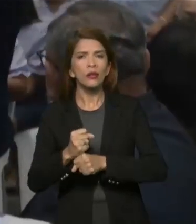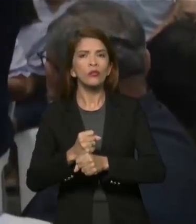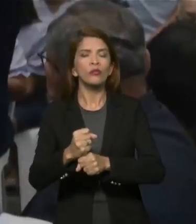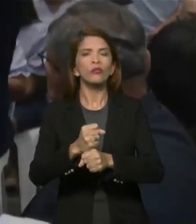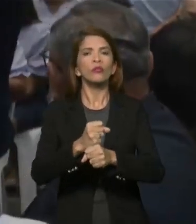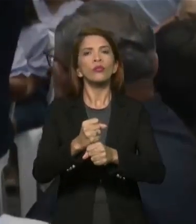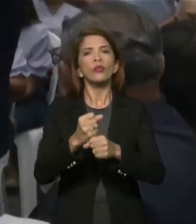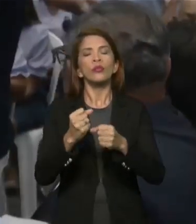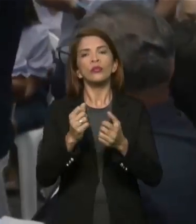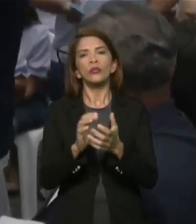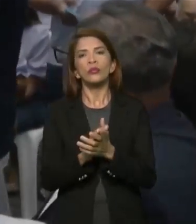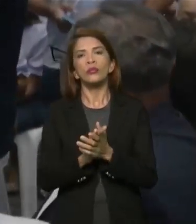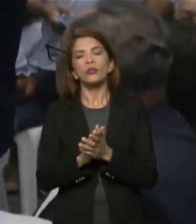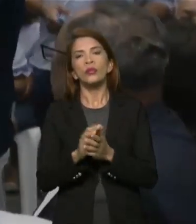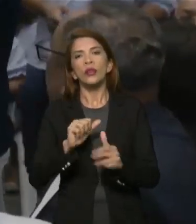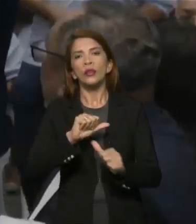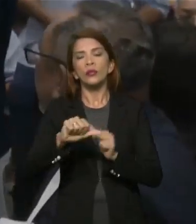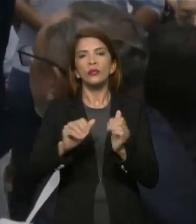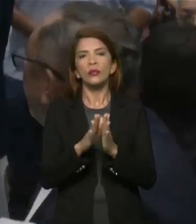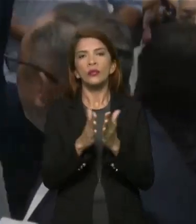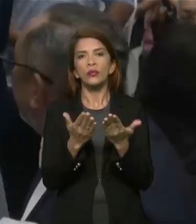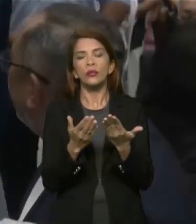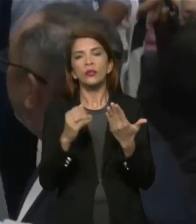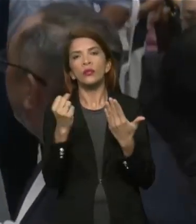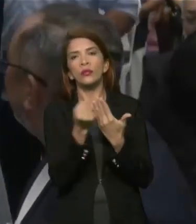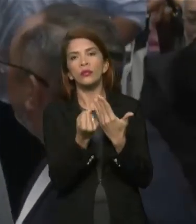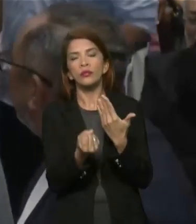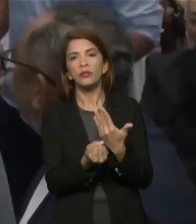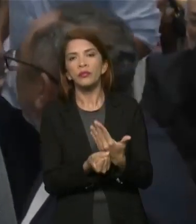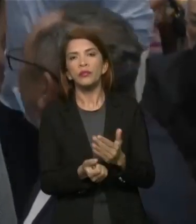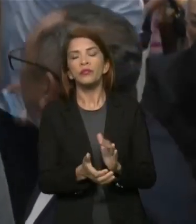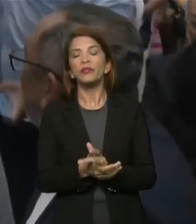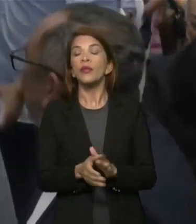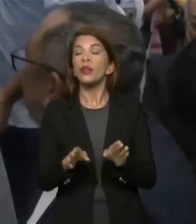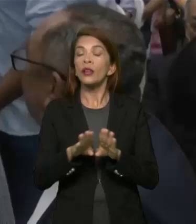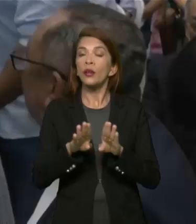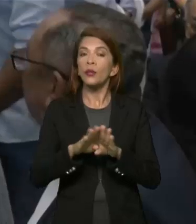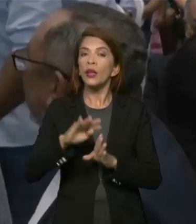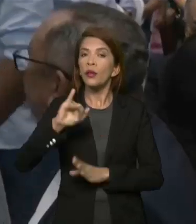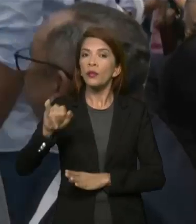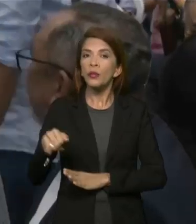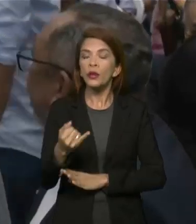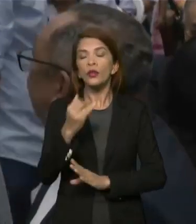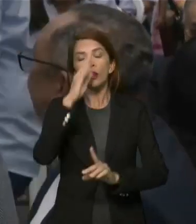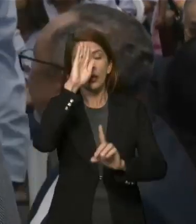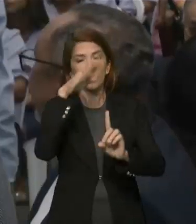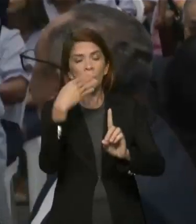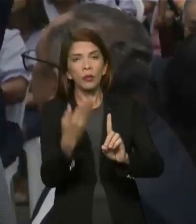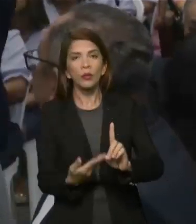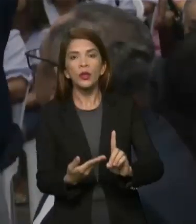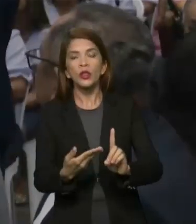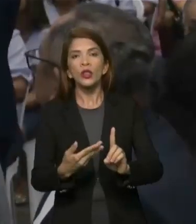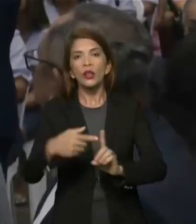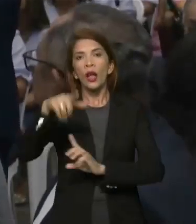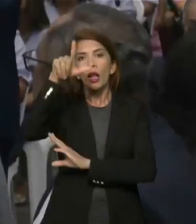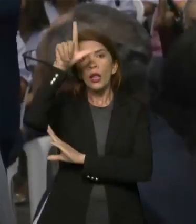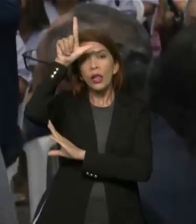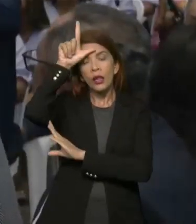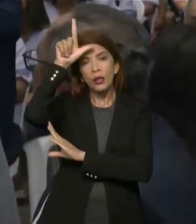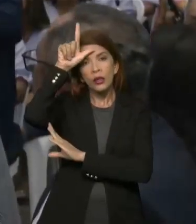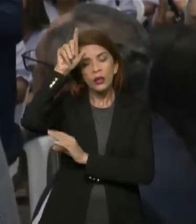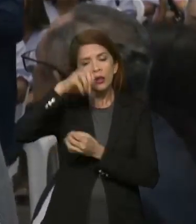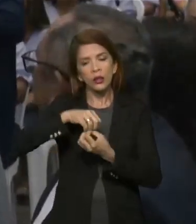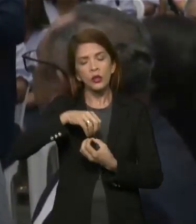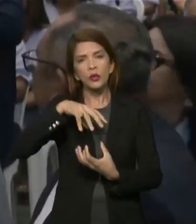aproveitar essa sessão solene para homenagear também diversos líderes que realmente têm um trabalho espiritual, né,